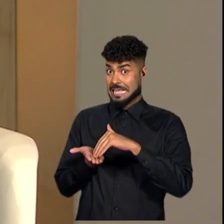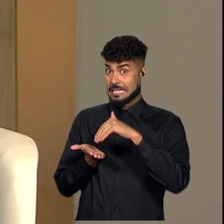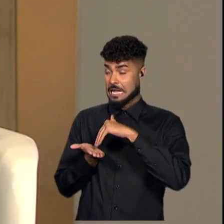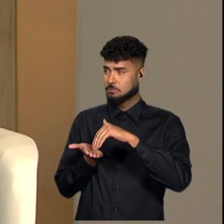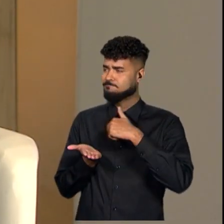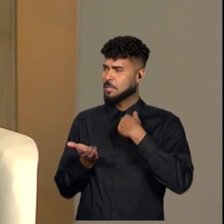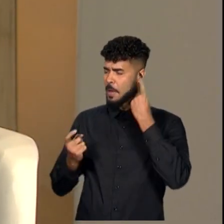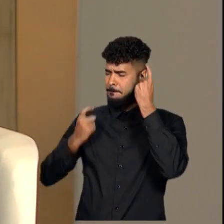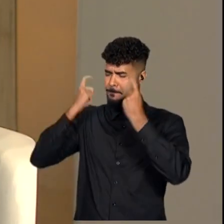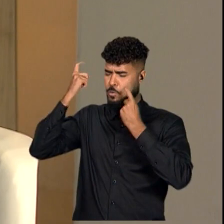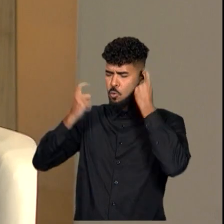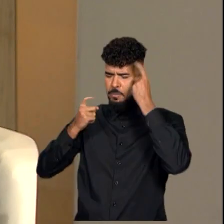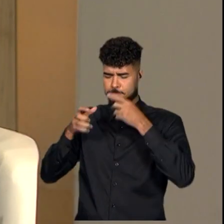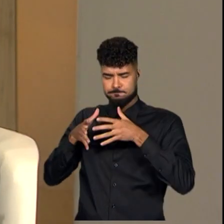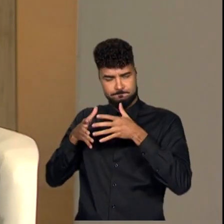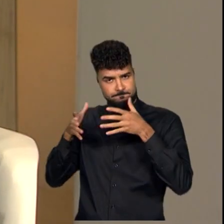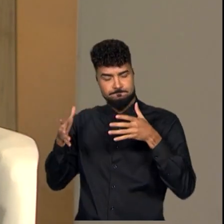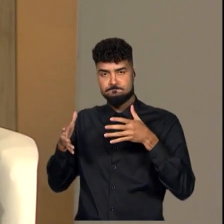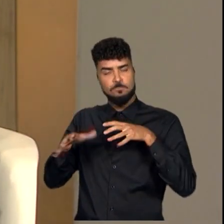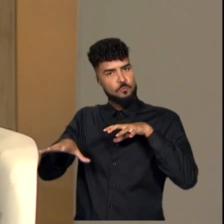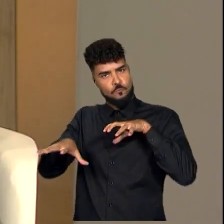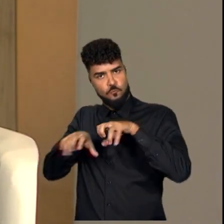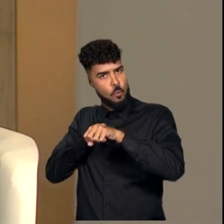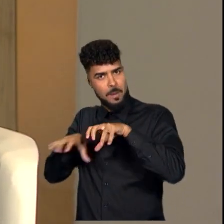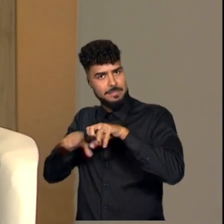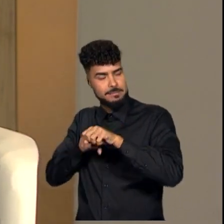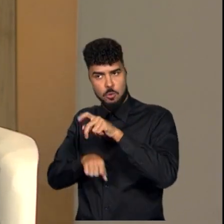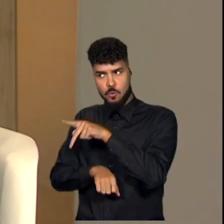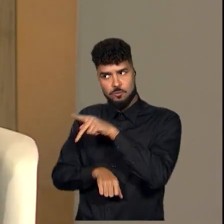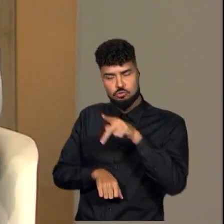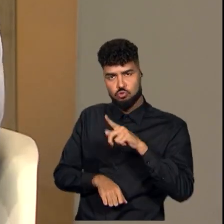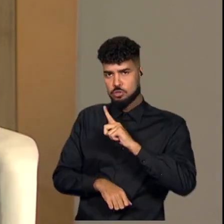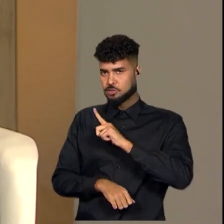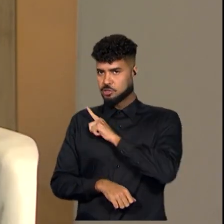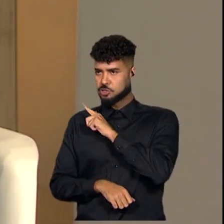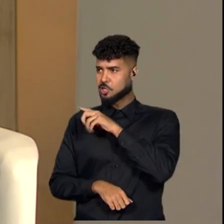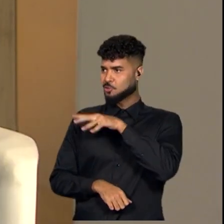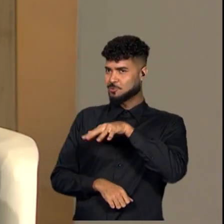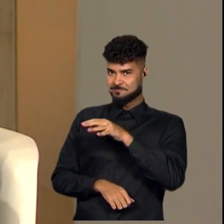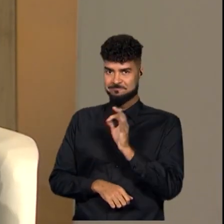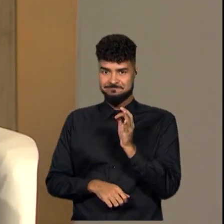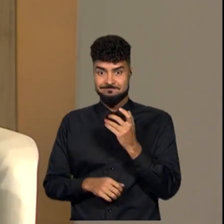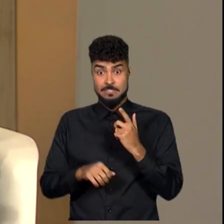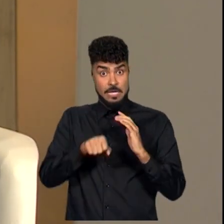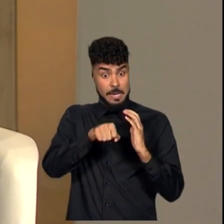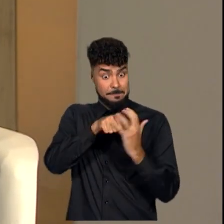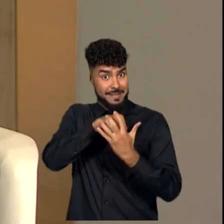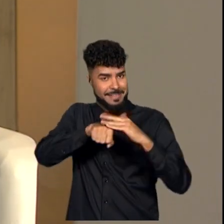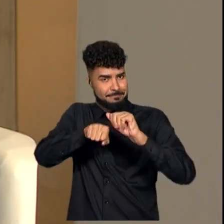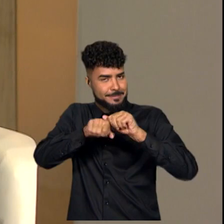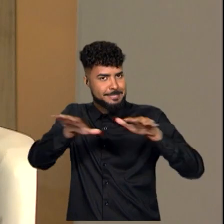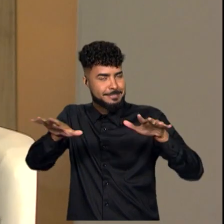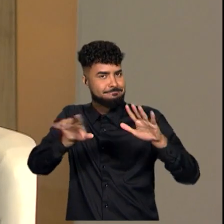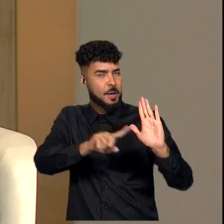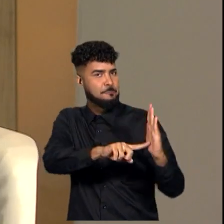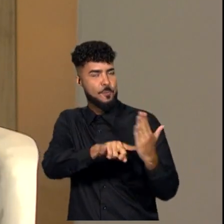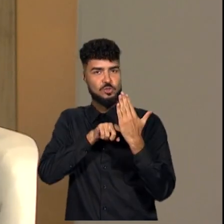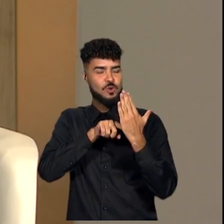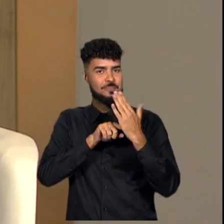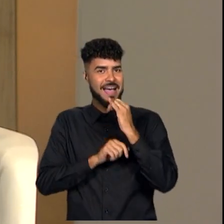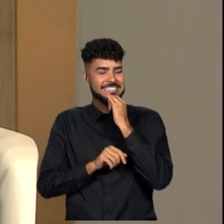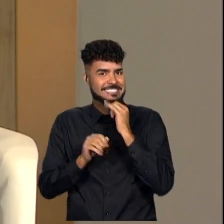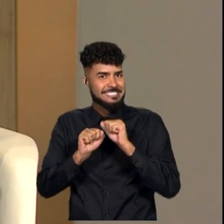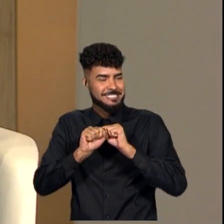preocupação bastante latente com a formação dos nossos professores e gestores, né? A gente acha que a pandemia nos deu esse exemplo de que não basta